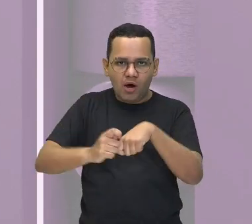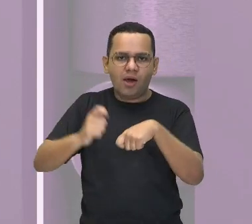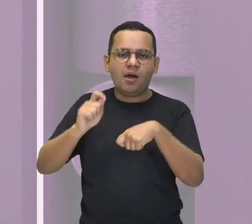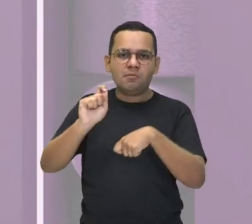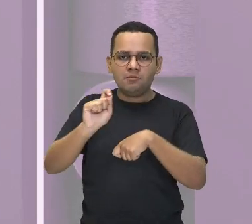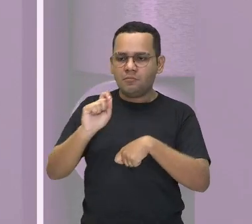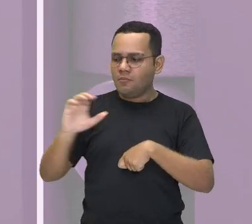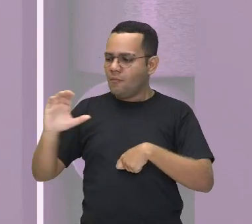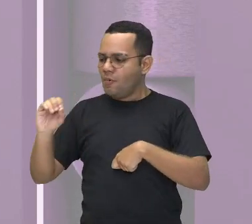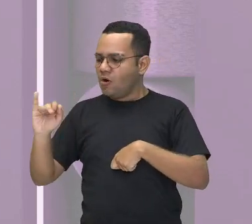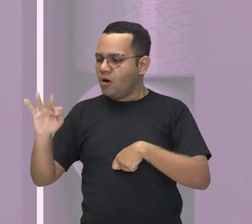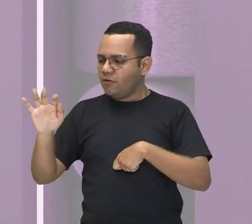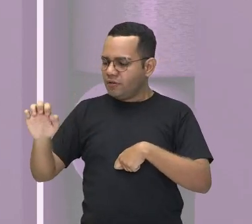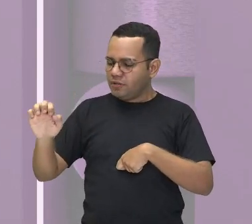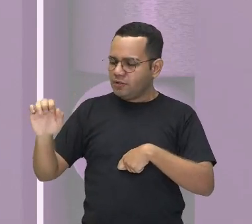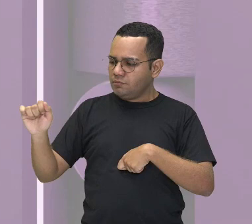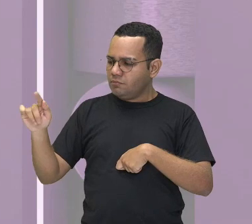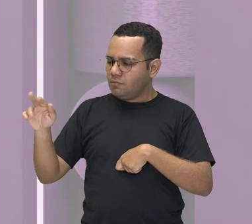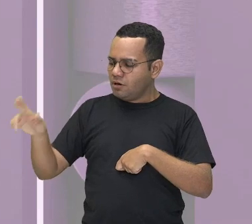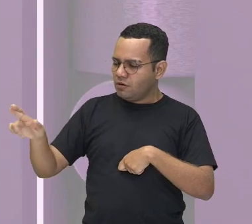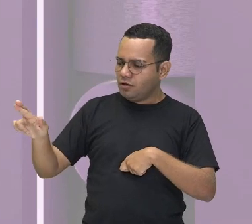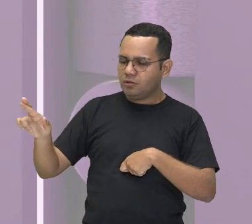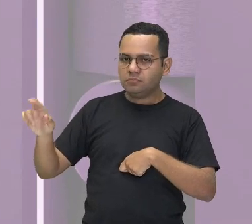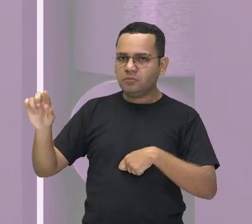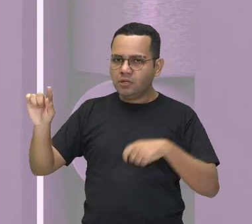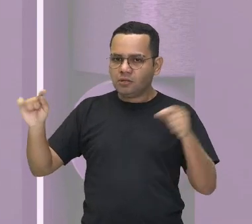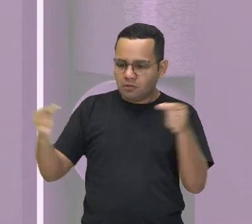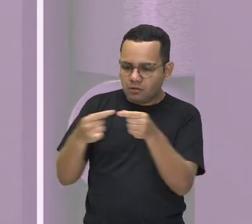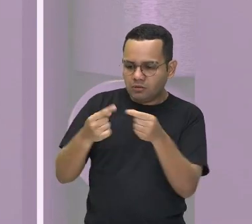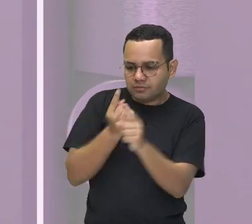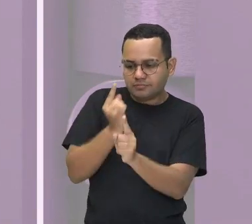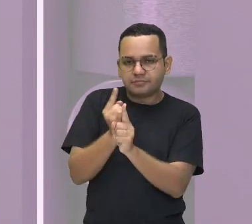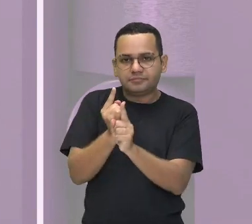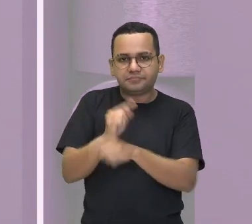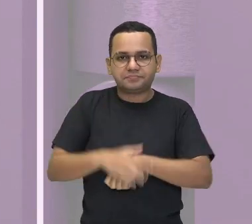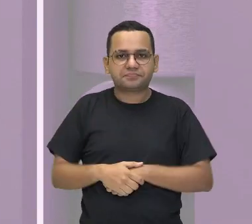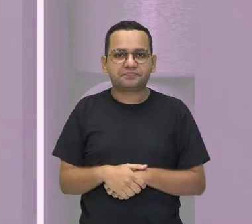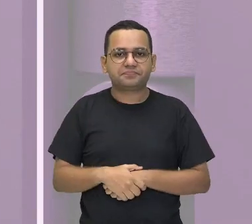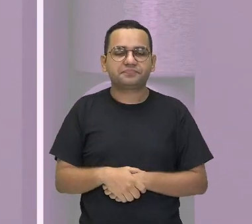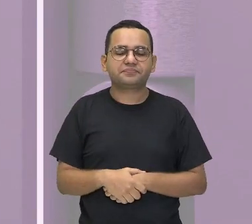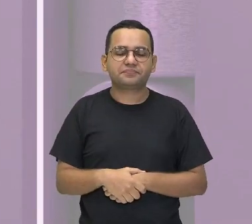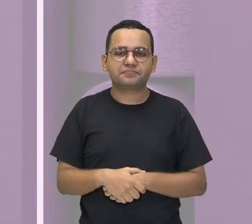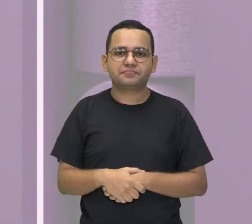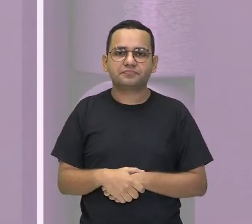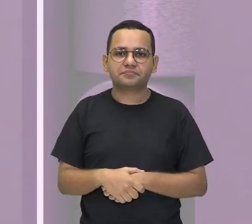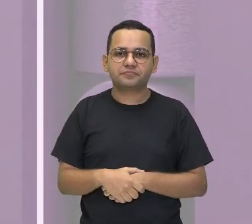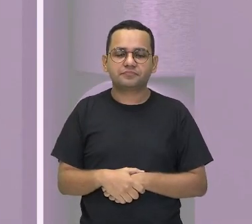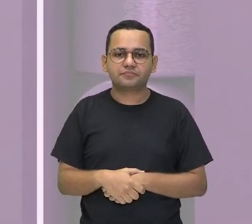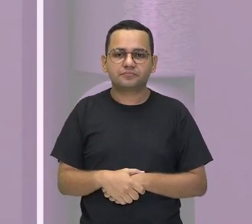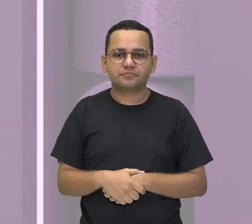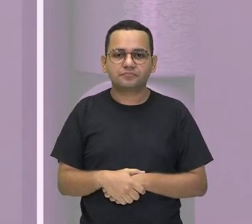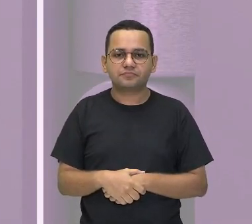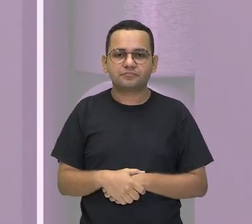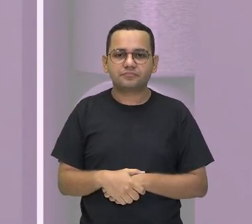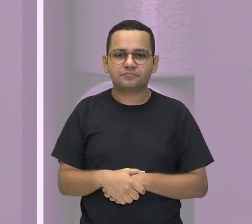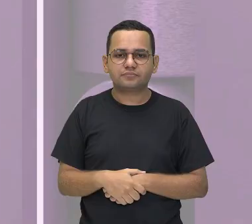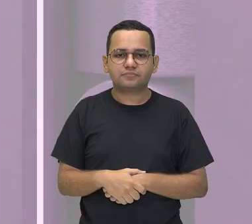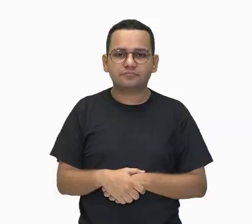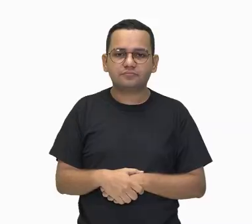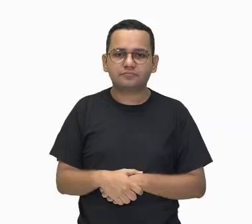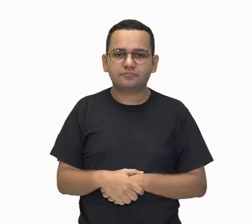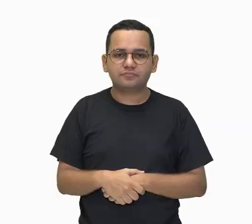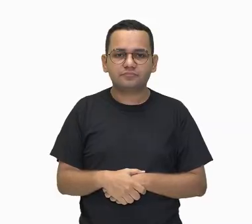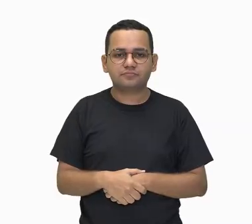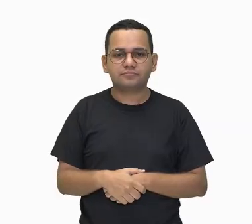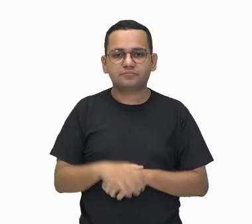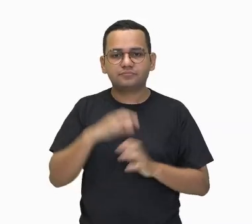quem é o coeficiente angular, tá bom? Vamos ver a nossa próxima cartela, porque a gente tem